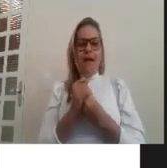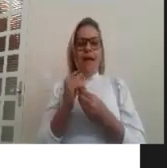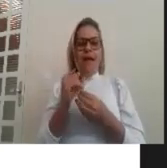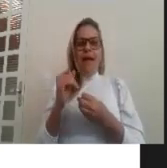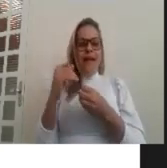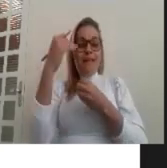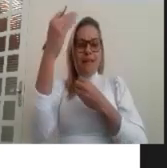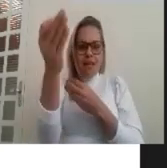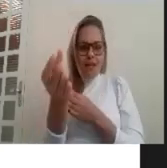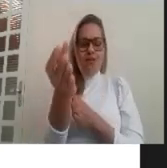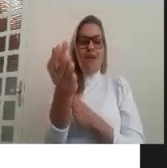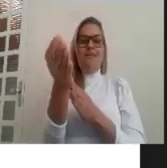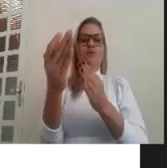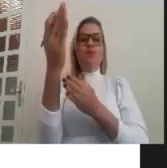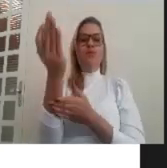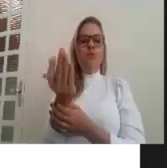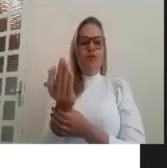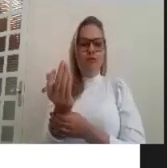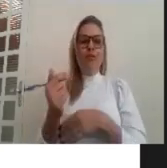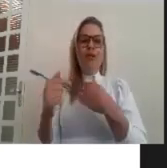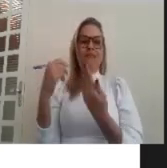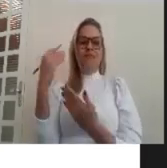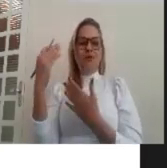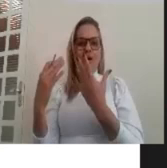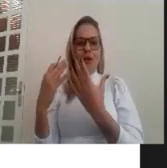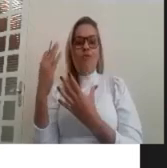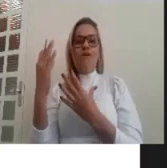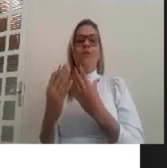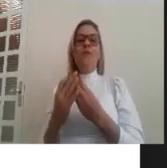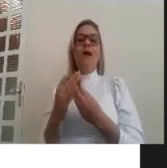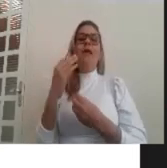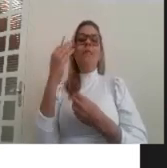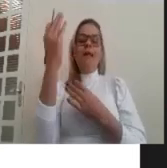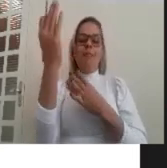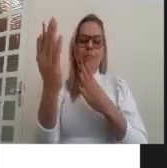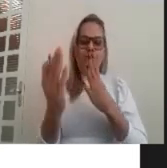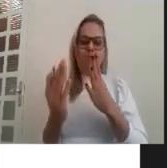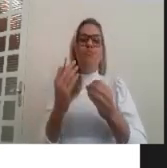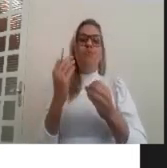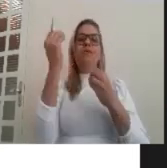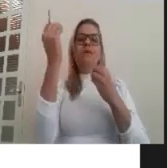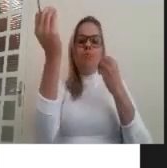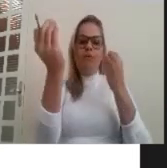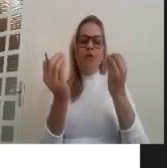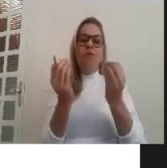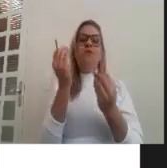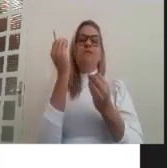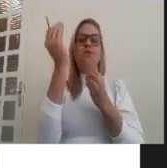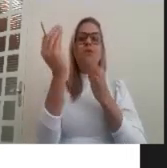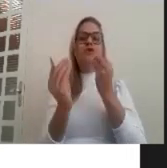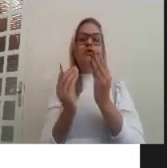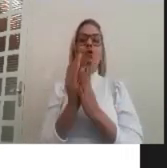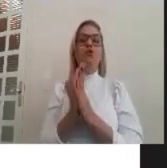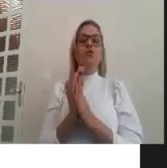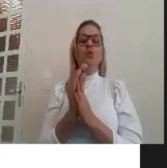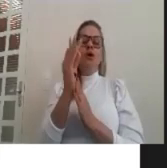nada. E nem chegamos a esse assunto tão profundo, mas que depois eu quero conversar com ela, para ela pedir perdão, para ver o que aconteceu com